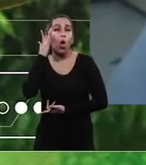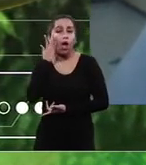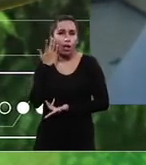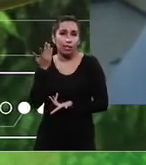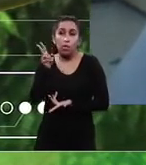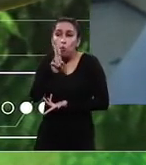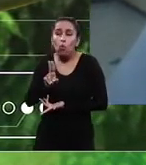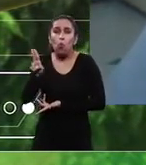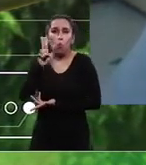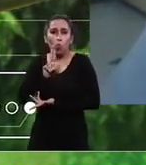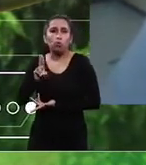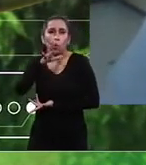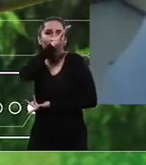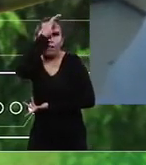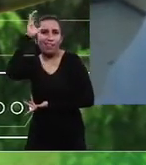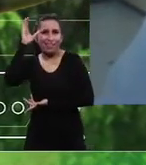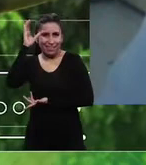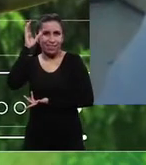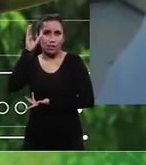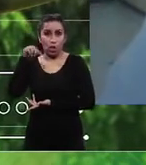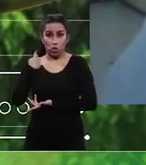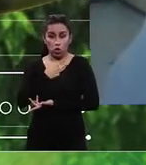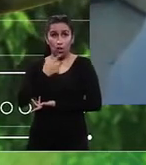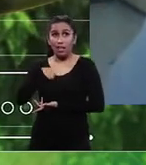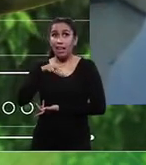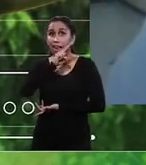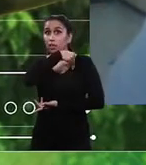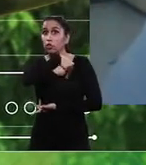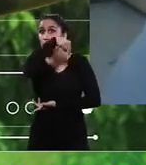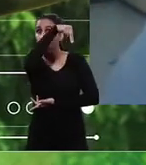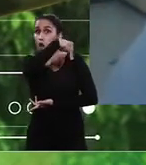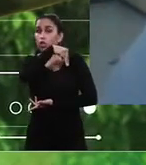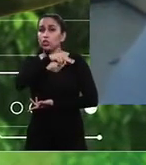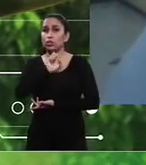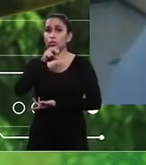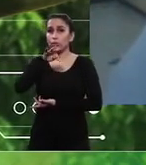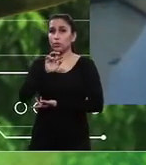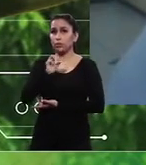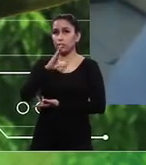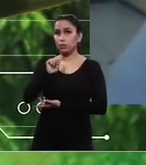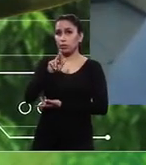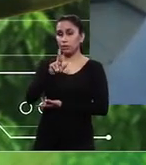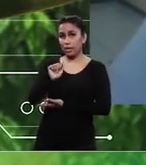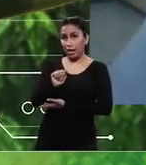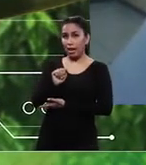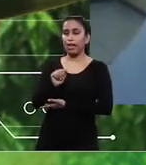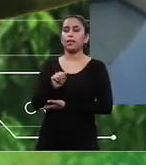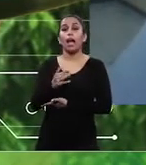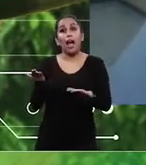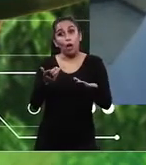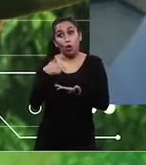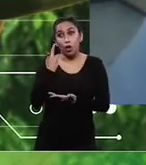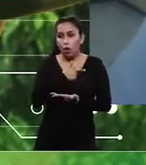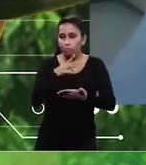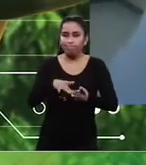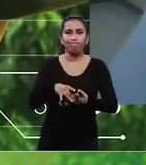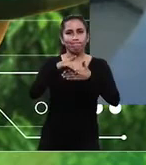no norte com as marcas Santa Clara, agora viramos líder no centro-oeste com a aquisição do café brasileiro